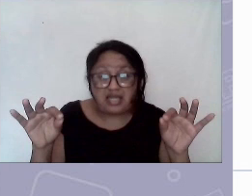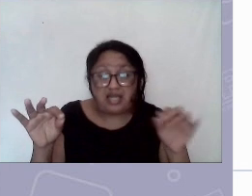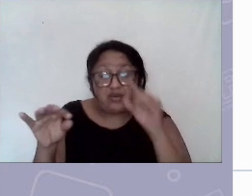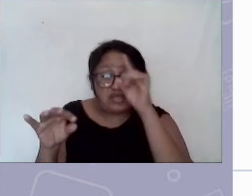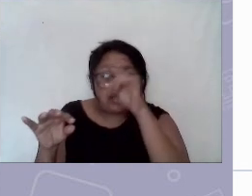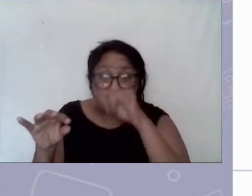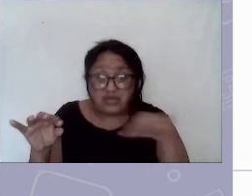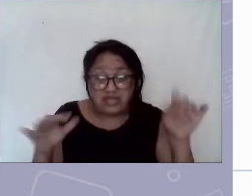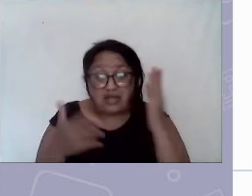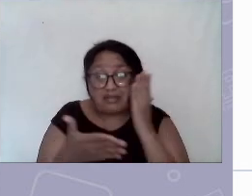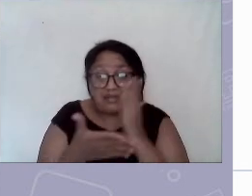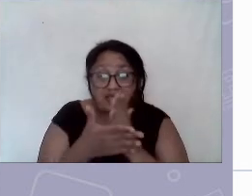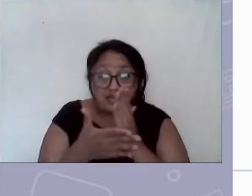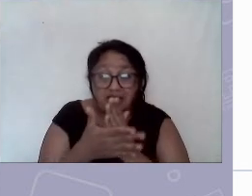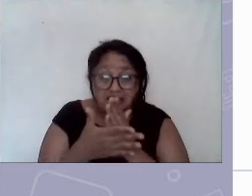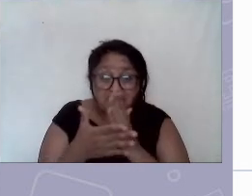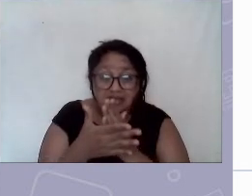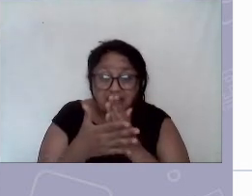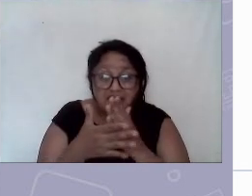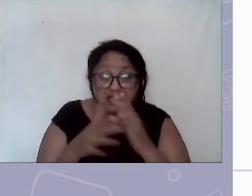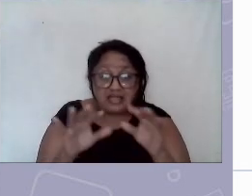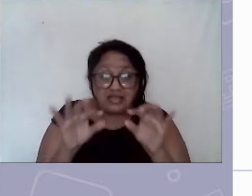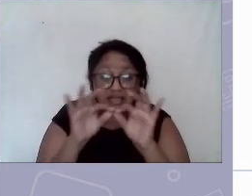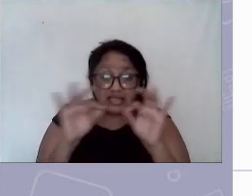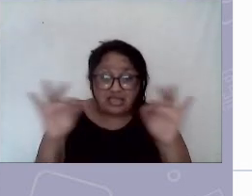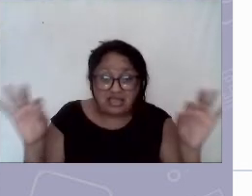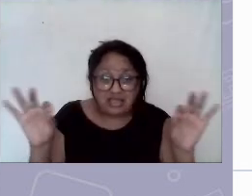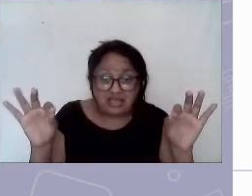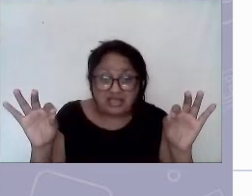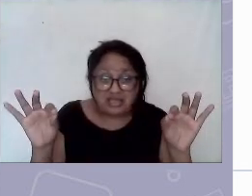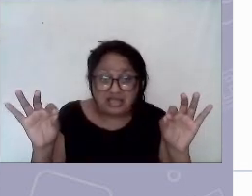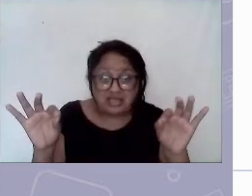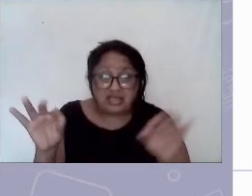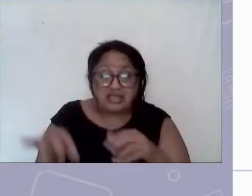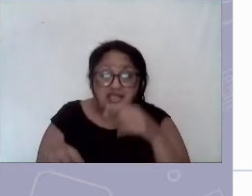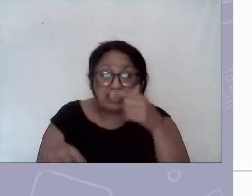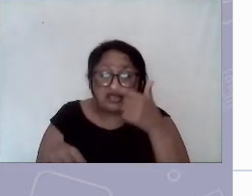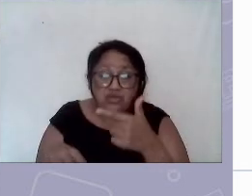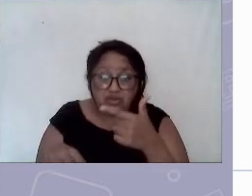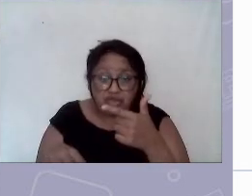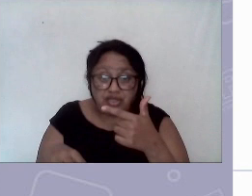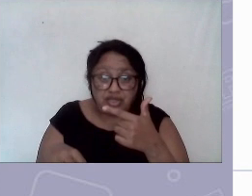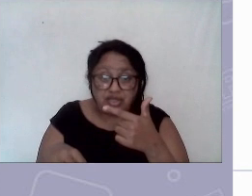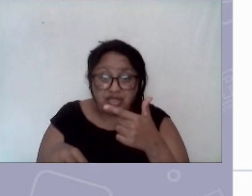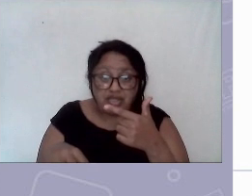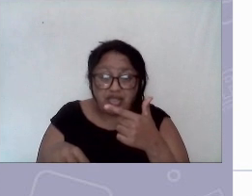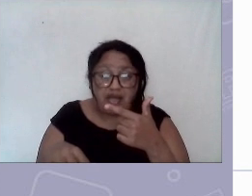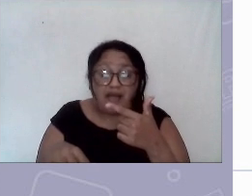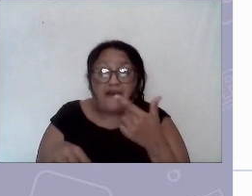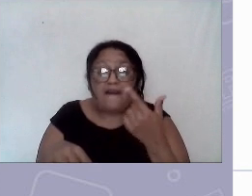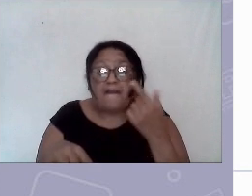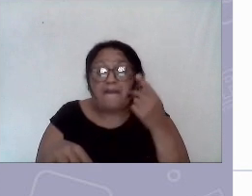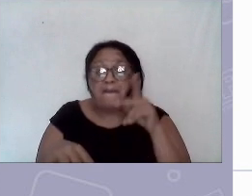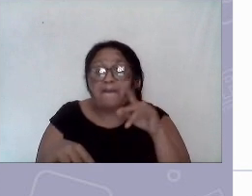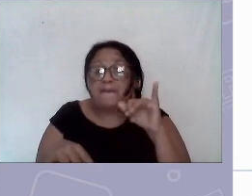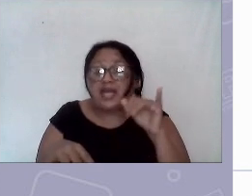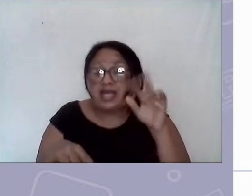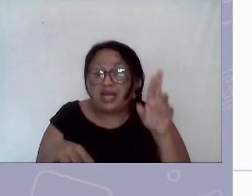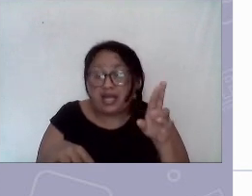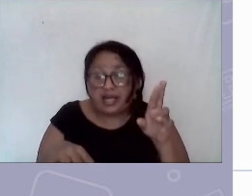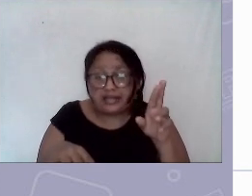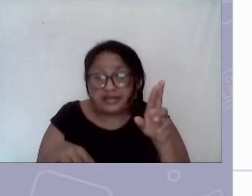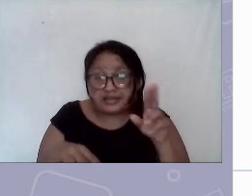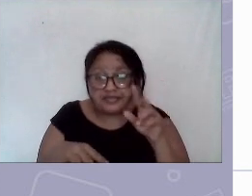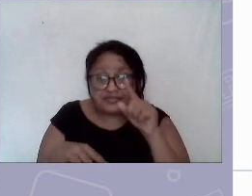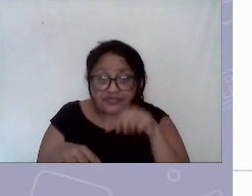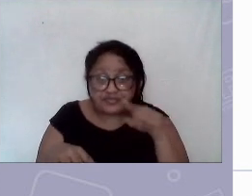metade então a distância percorrida é ao invés de 2πr que é uma circunferência completa é metade é